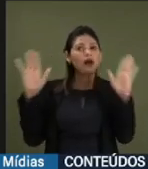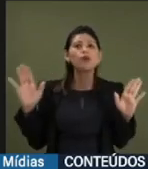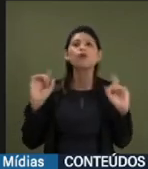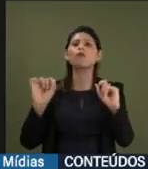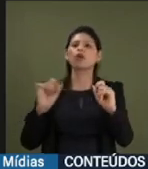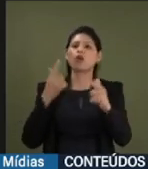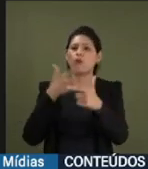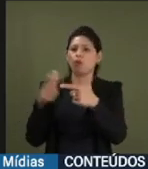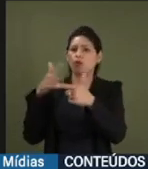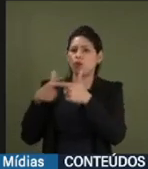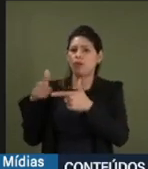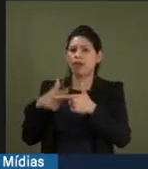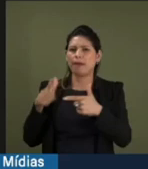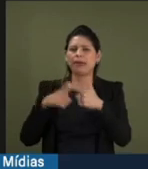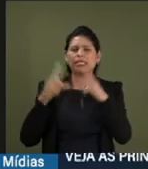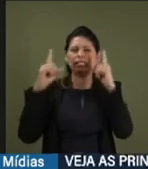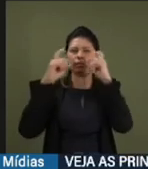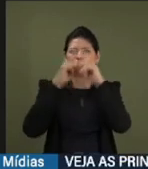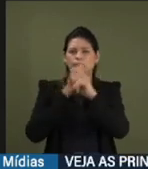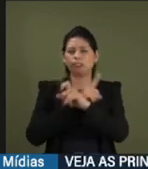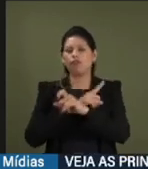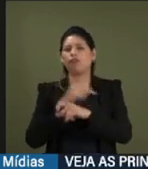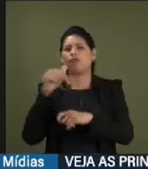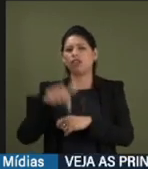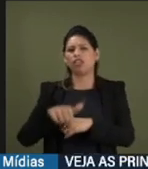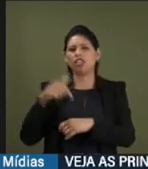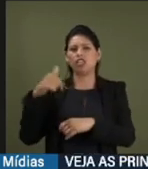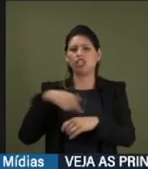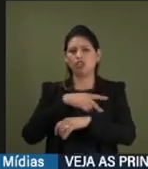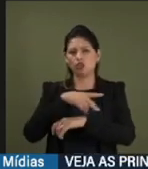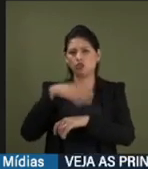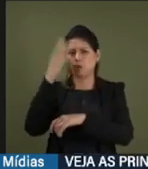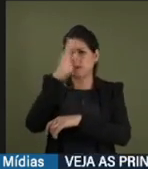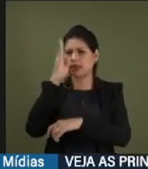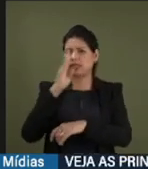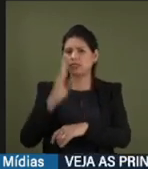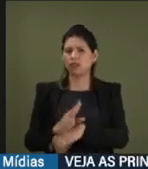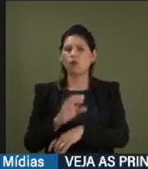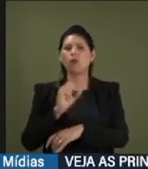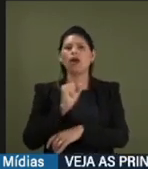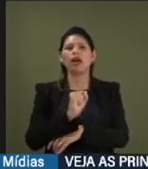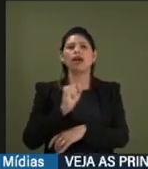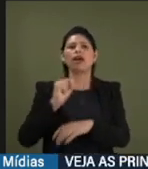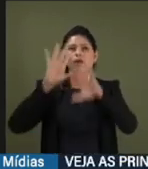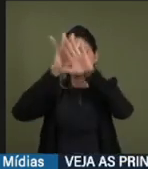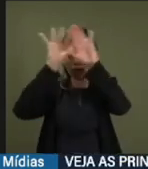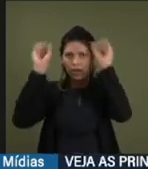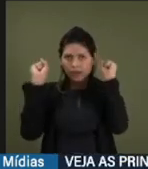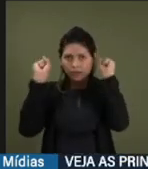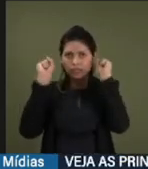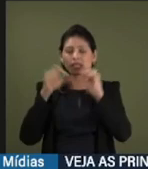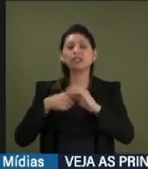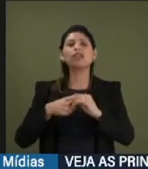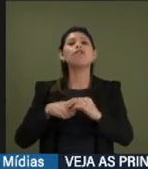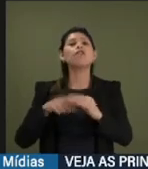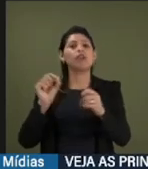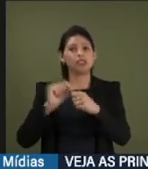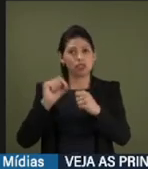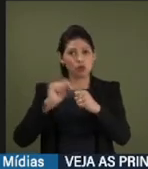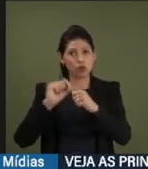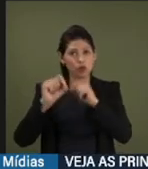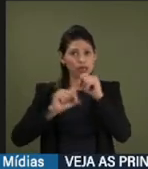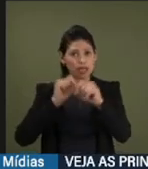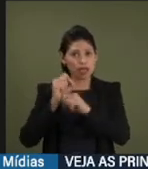que a gente vive no Brasil hoje é o STF, são esses abusos do STF, e isso tem feito a imagem